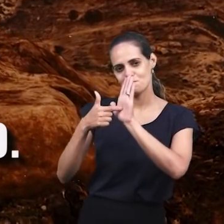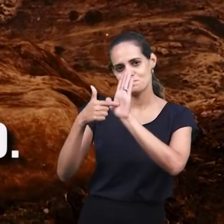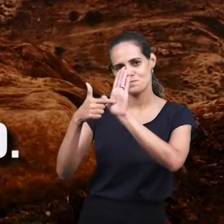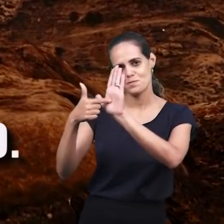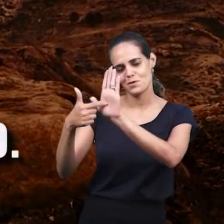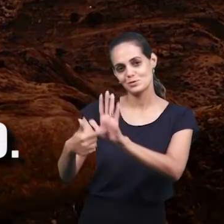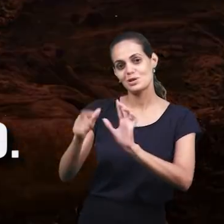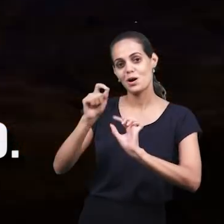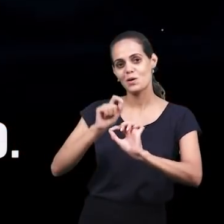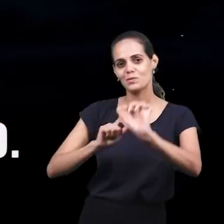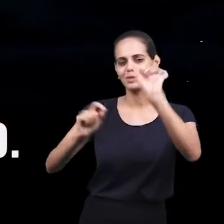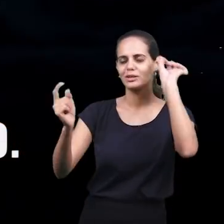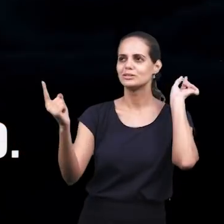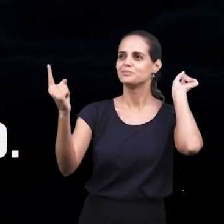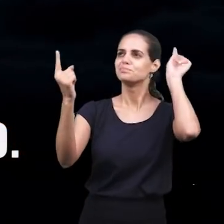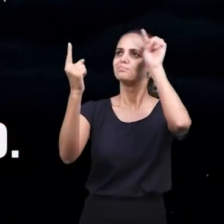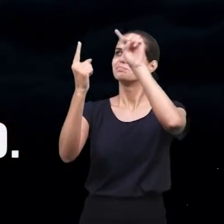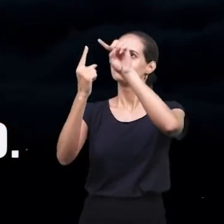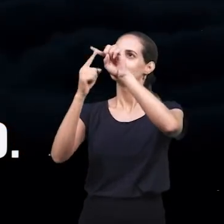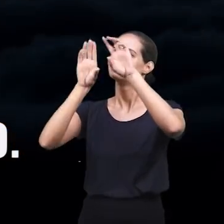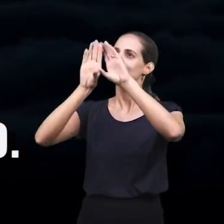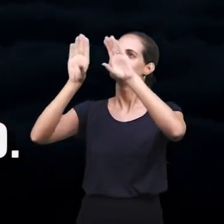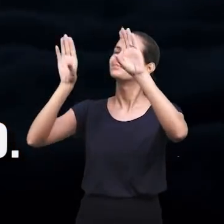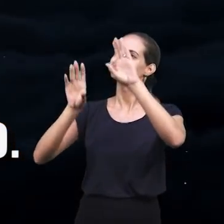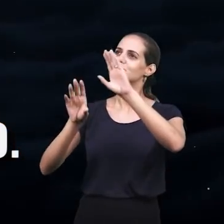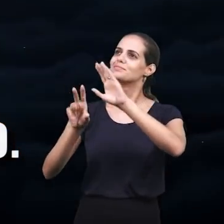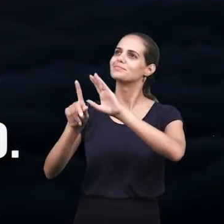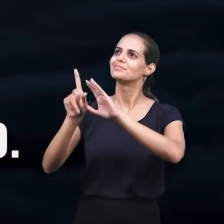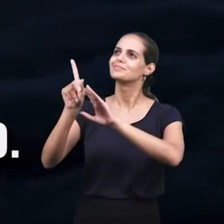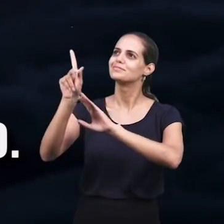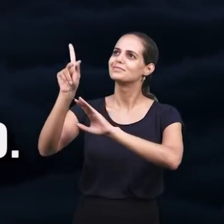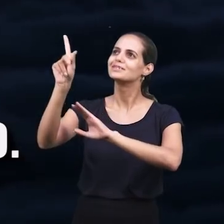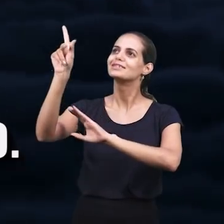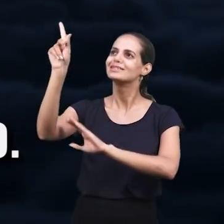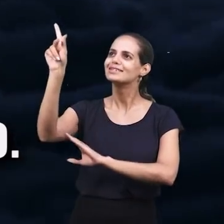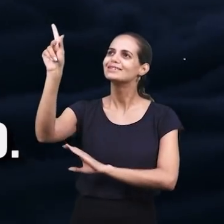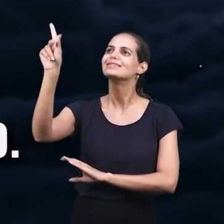mostrar-me-ás a celeste mansão.